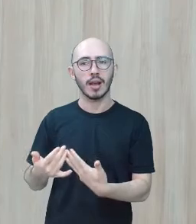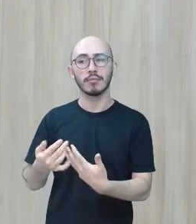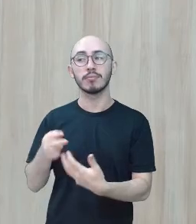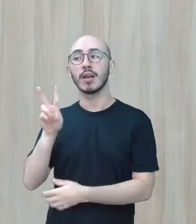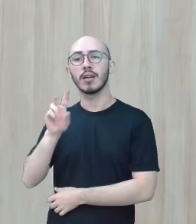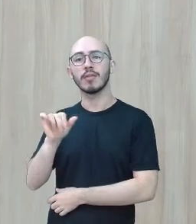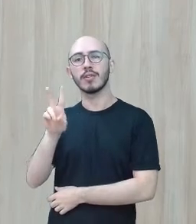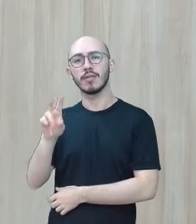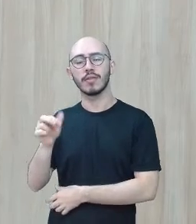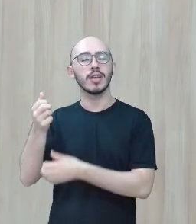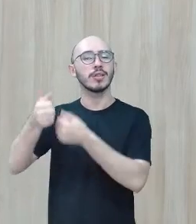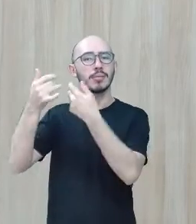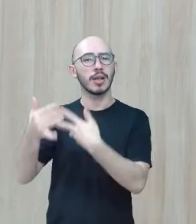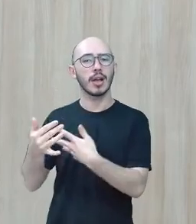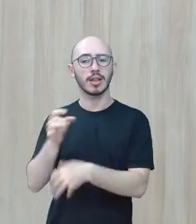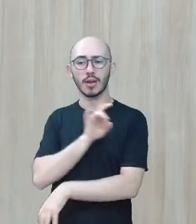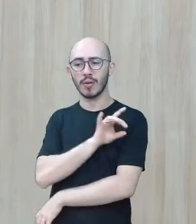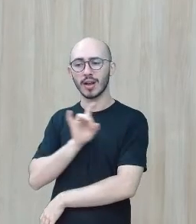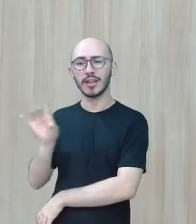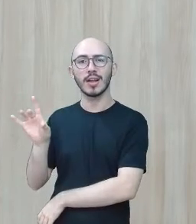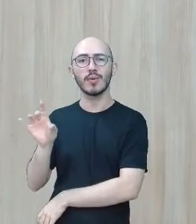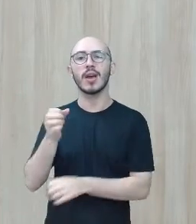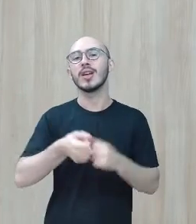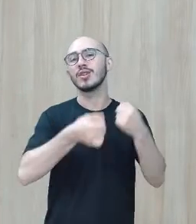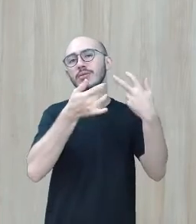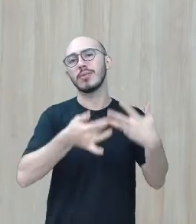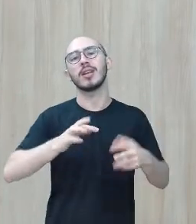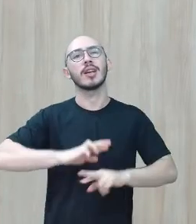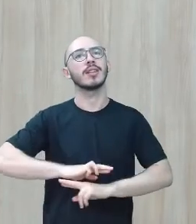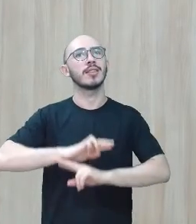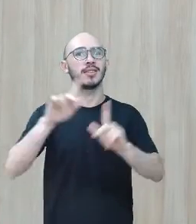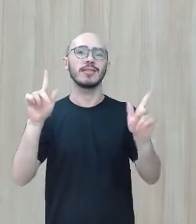contar histórias um pouco diferentes. Porque o